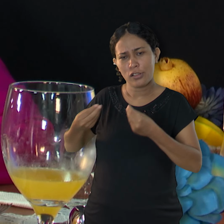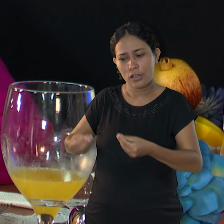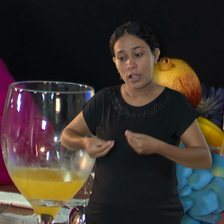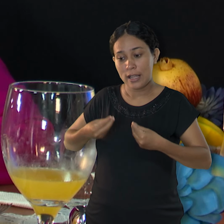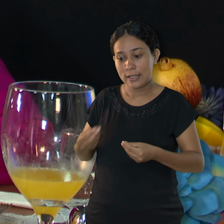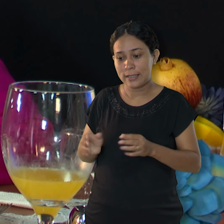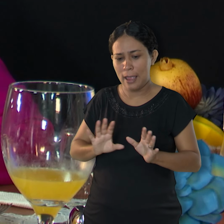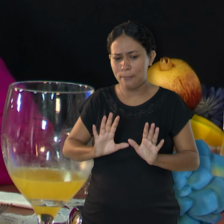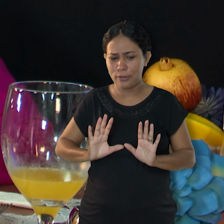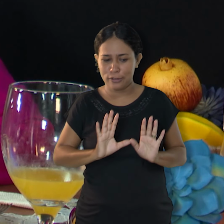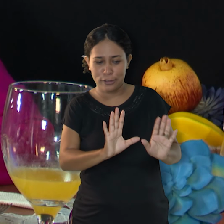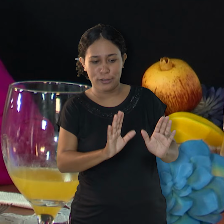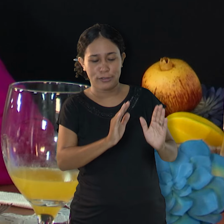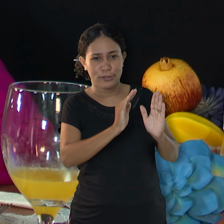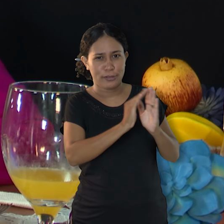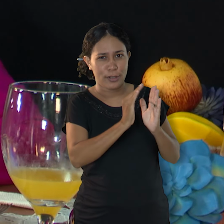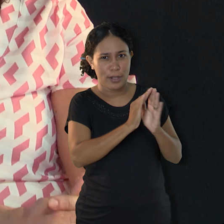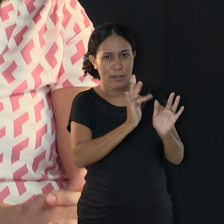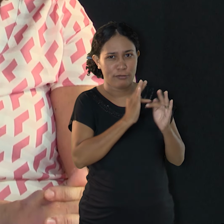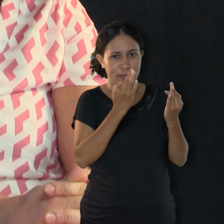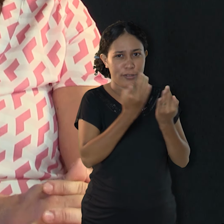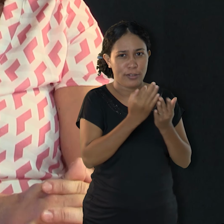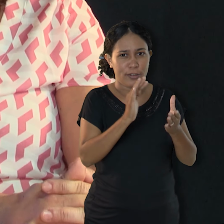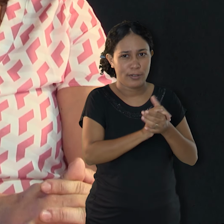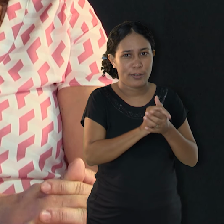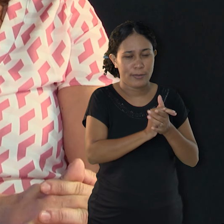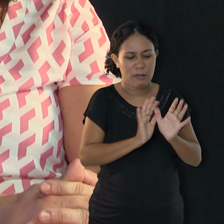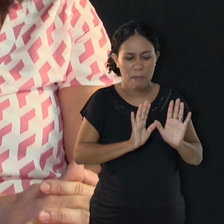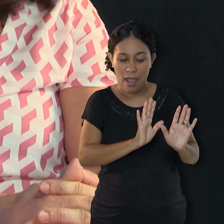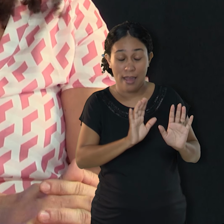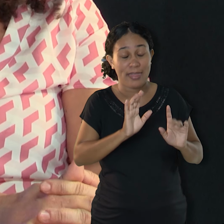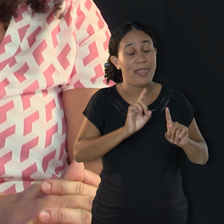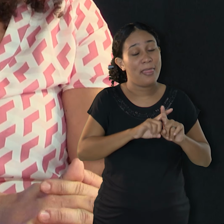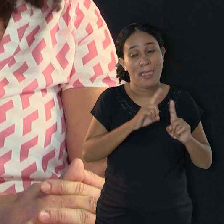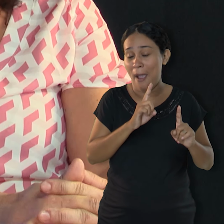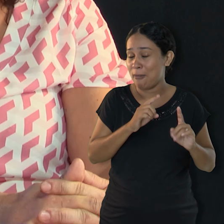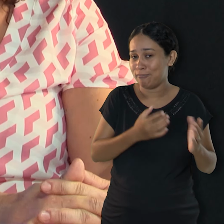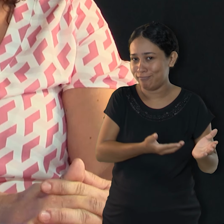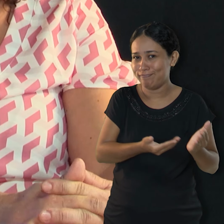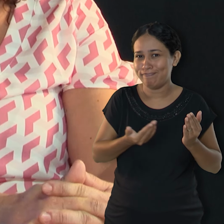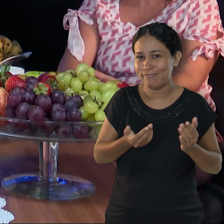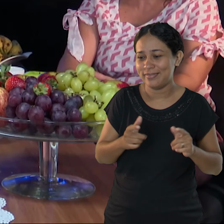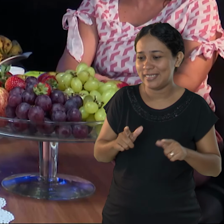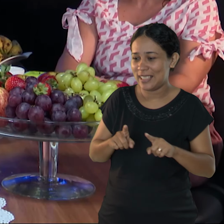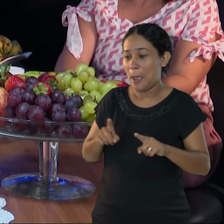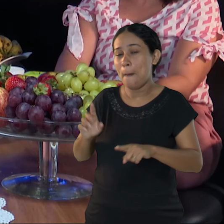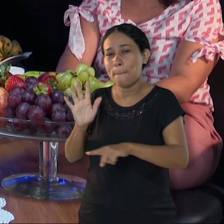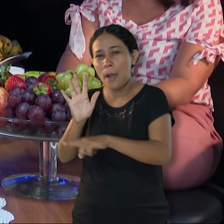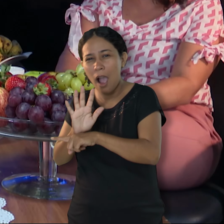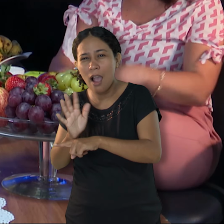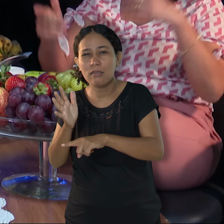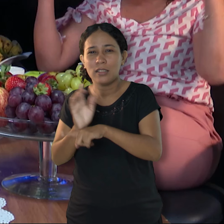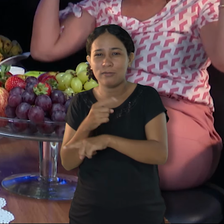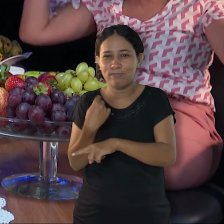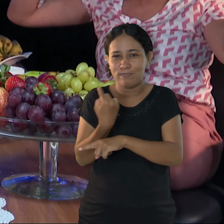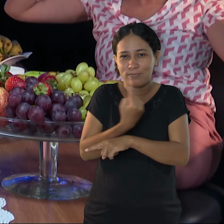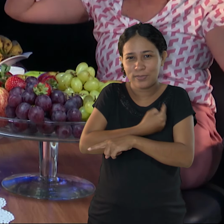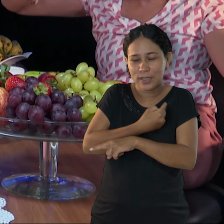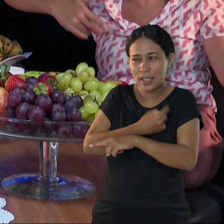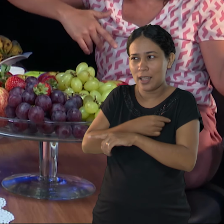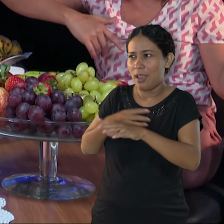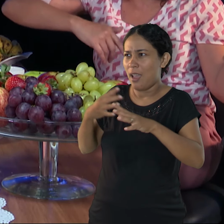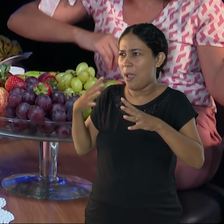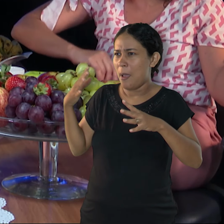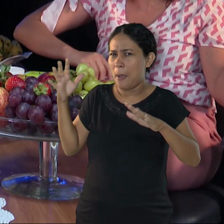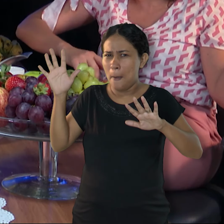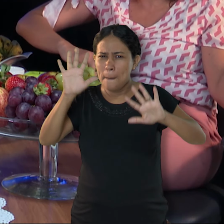família, meu marido. Nós mulheres, a gente tem essa capacidade, né, de dar assistência ali num canto, assistência uma no loucura, outro. minha irmã. Nem que a gente se loucura. desparafuse todo,